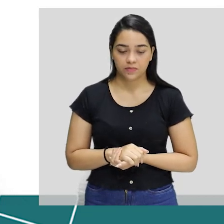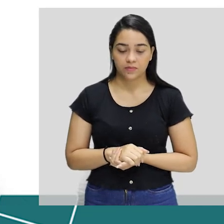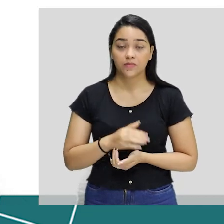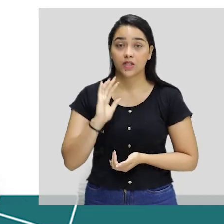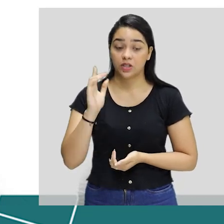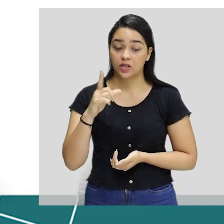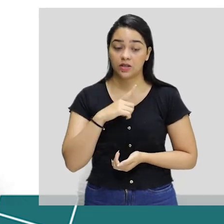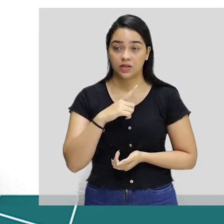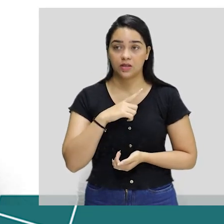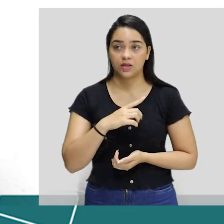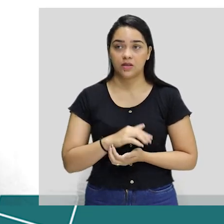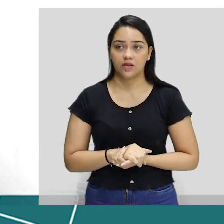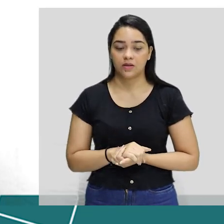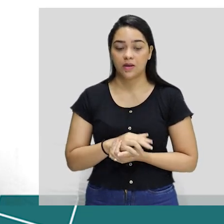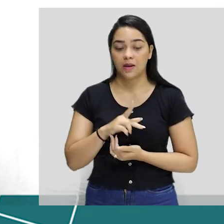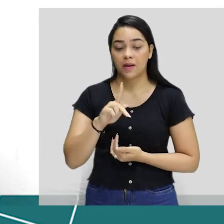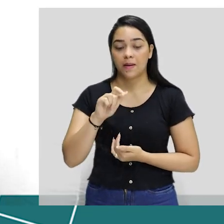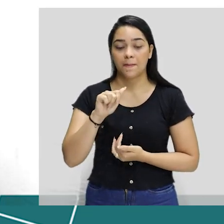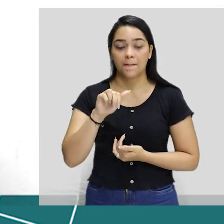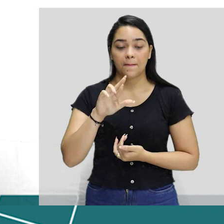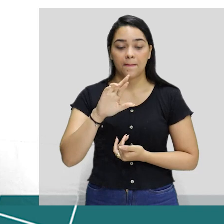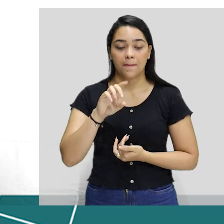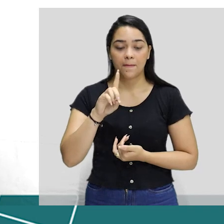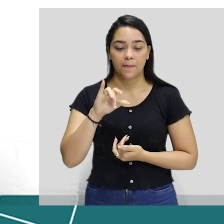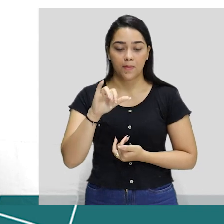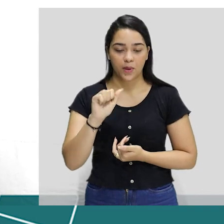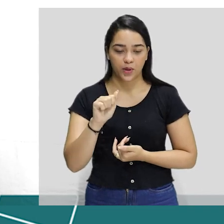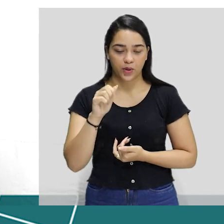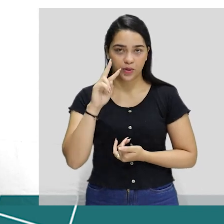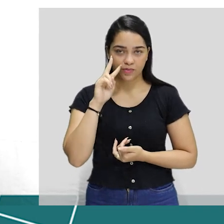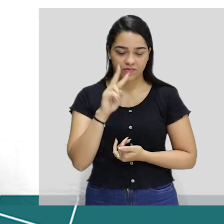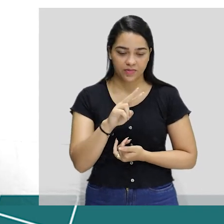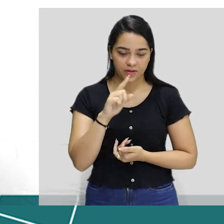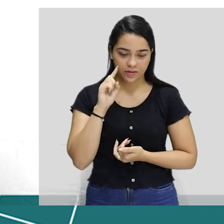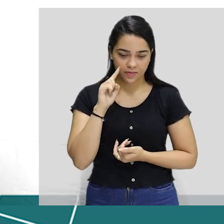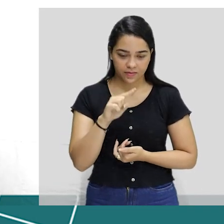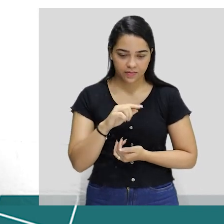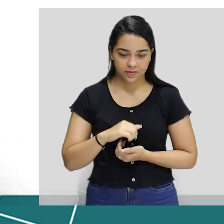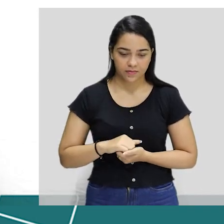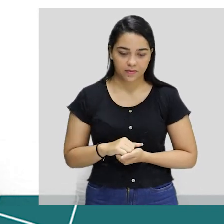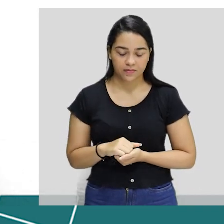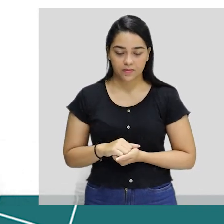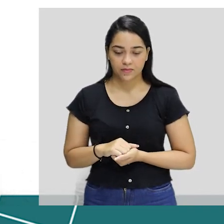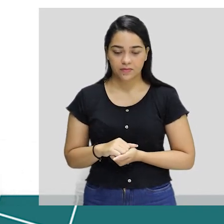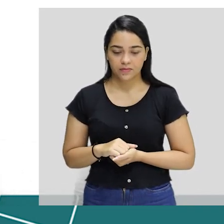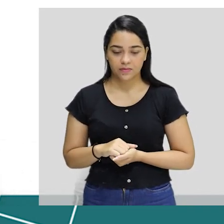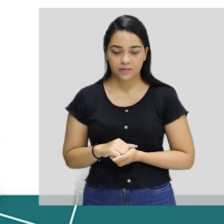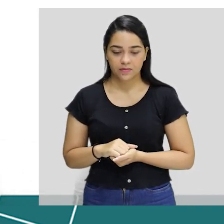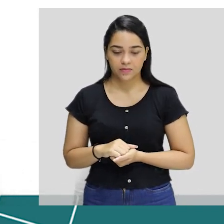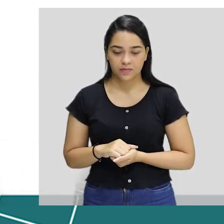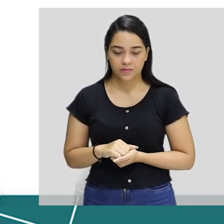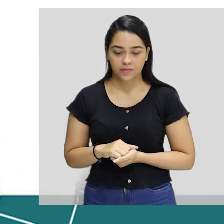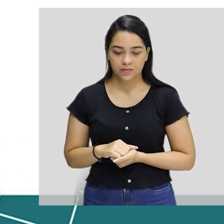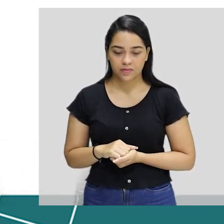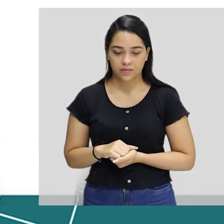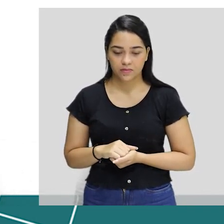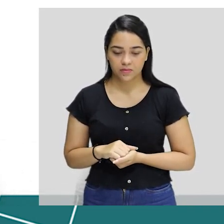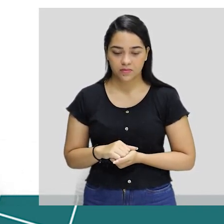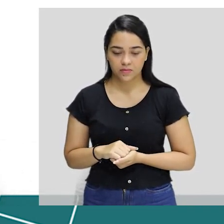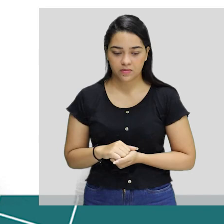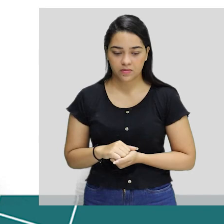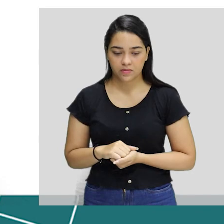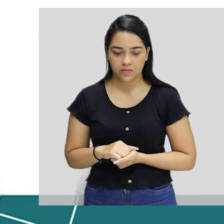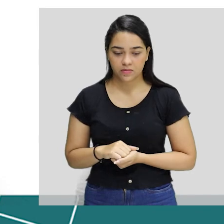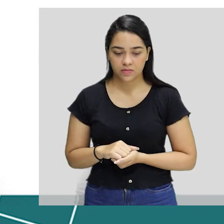feita uma paródia. Minha Terra Tem Palmares, onde gorjeia o mar. Os passarinhos daqui não